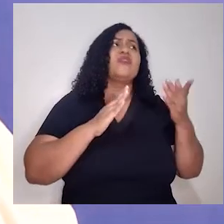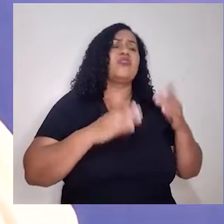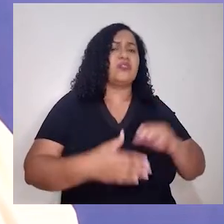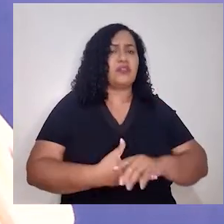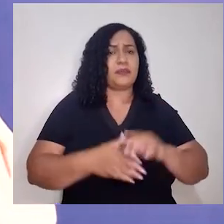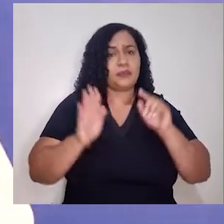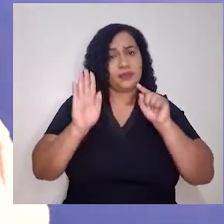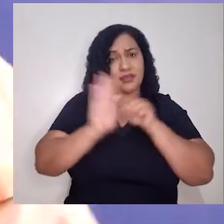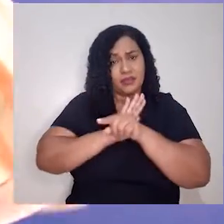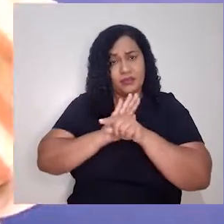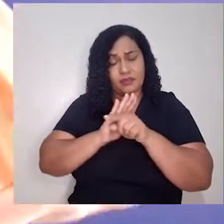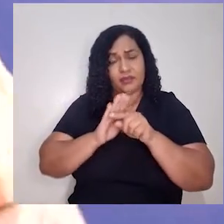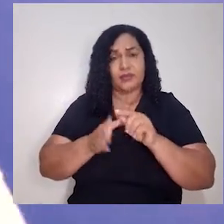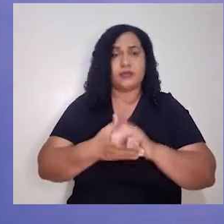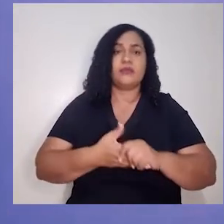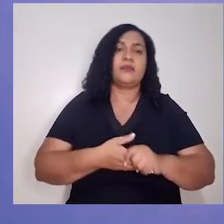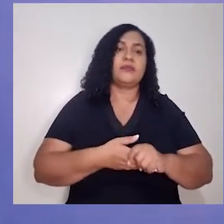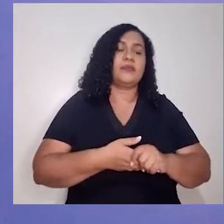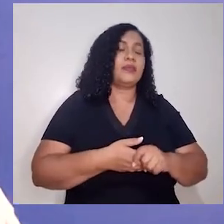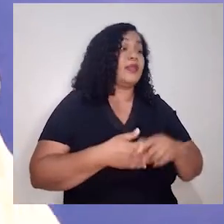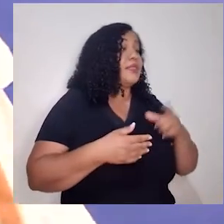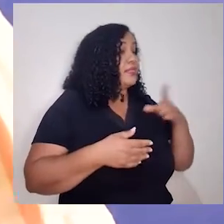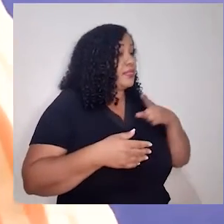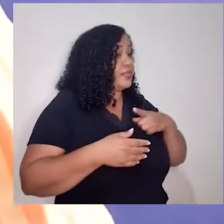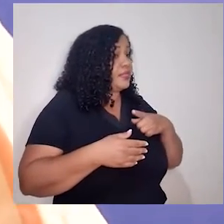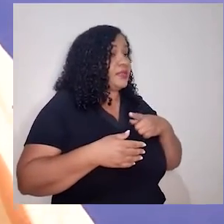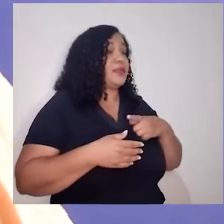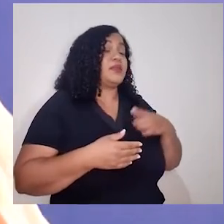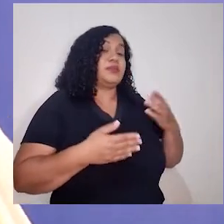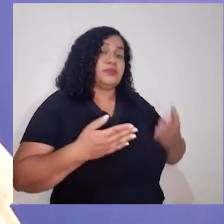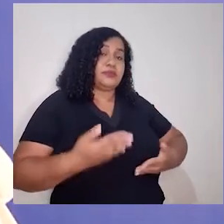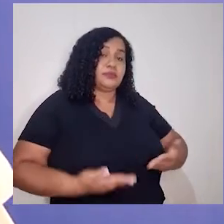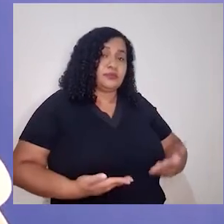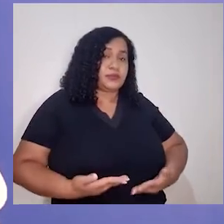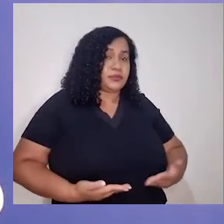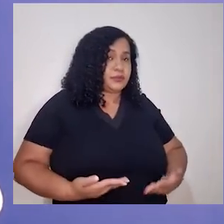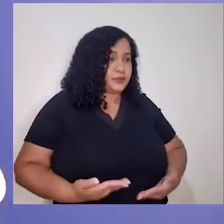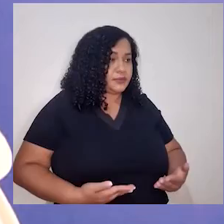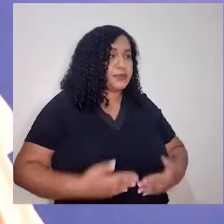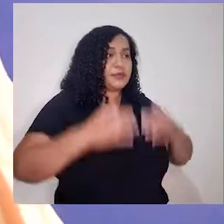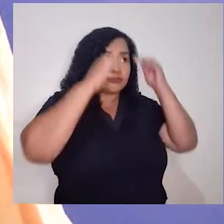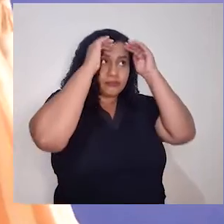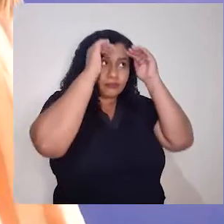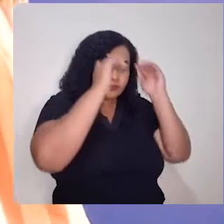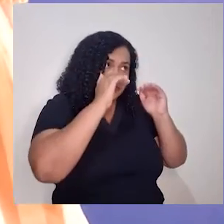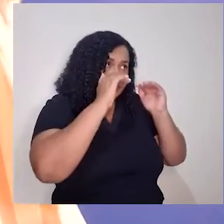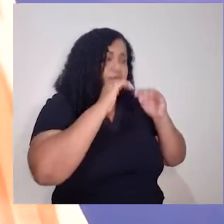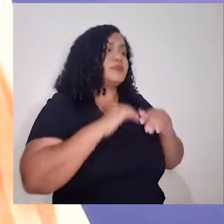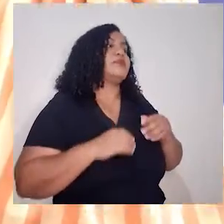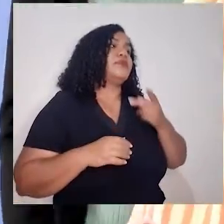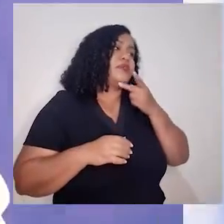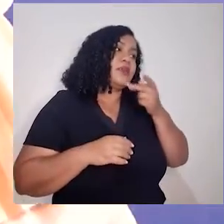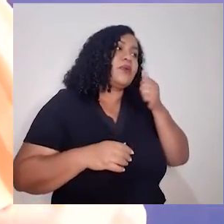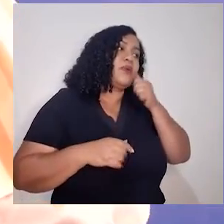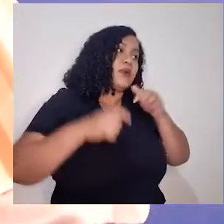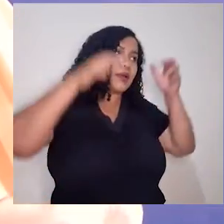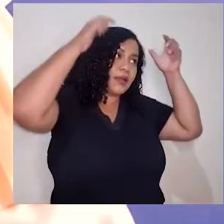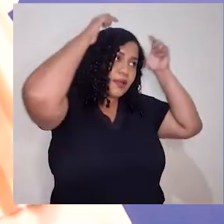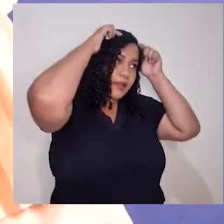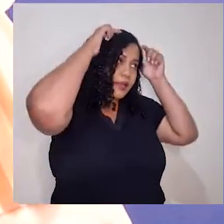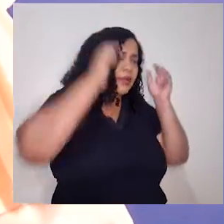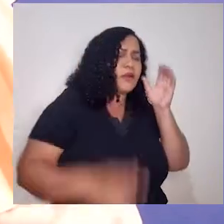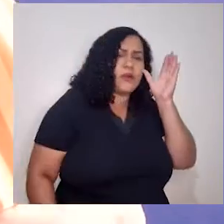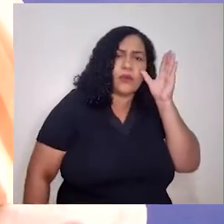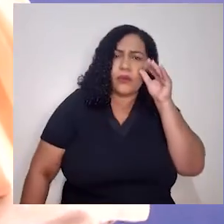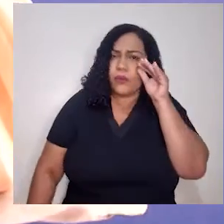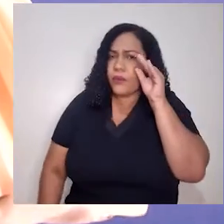lá fora? Perguntou a princesinha. Súditos, meu amor, cochichou a rainha. Curiosa,